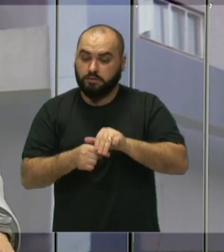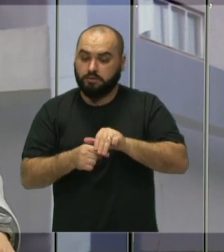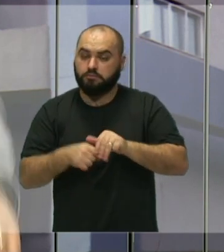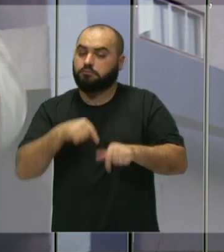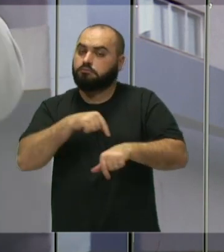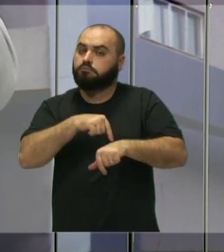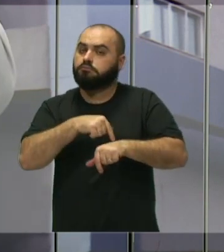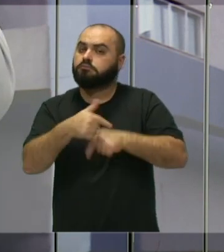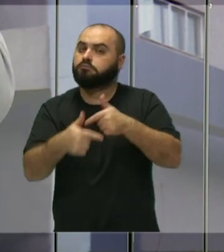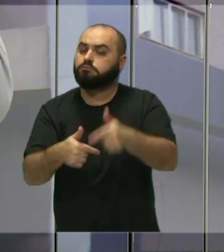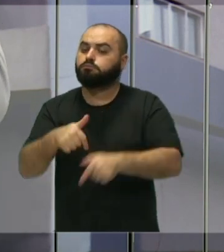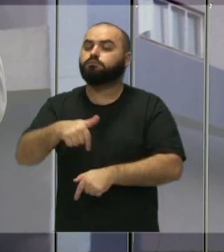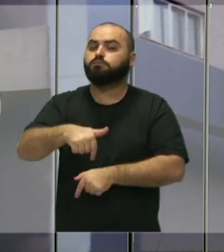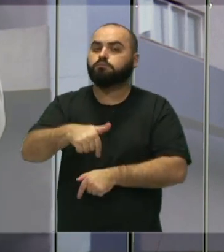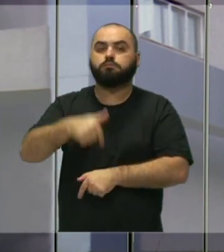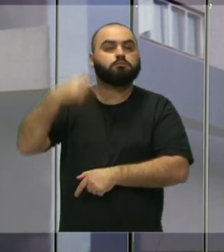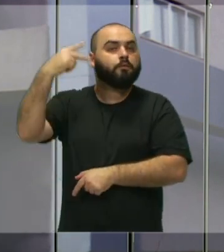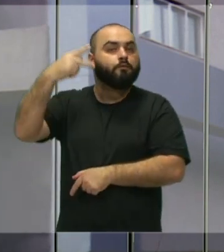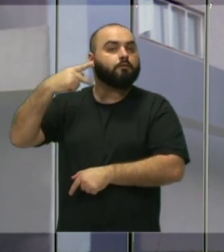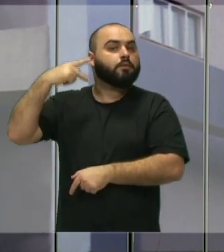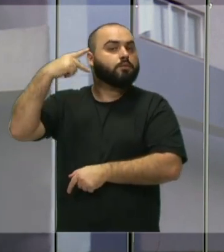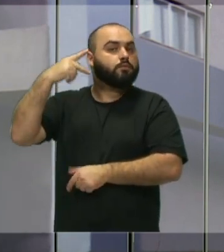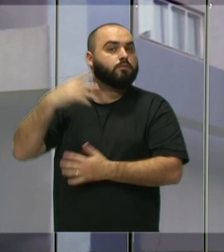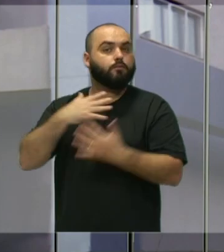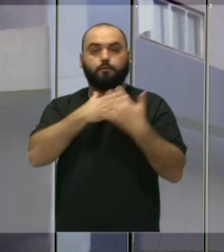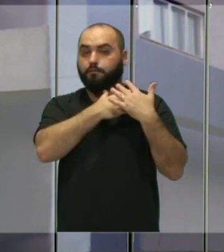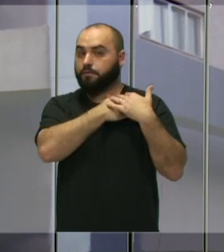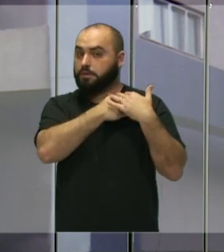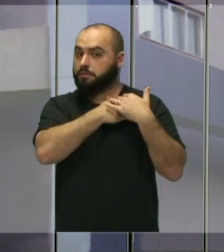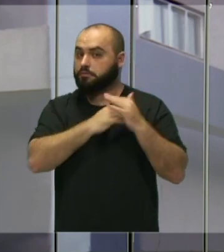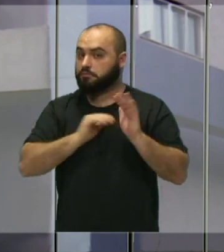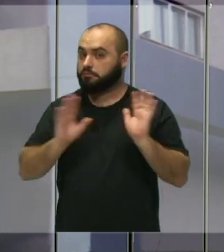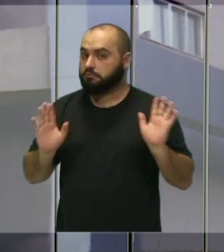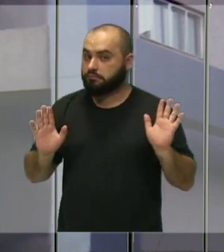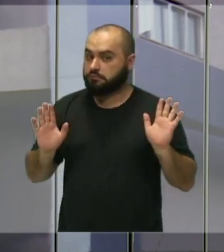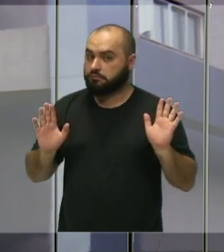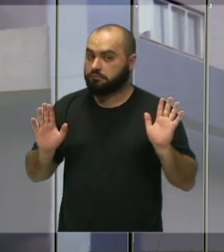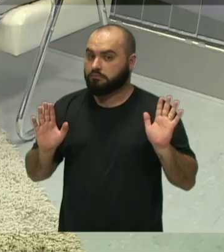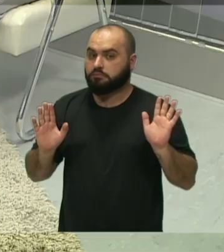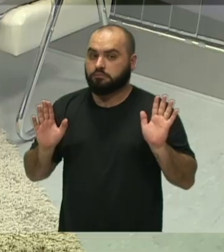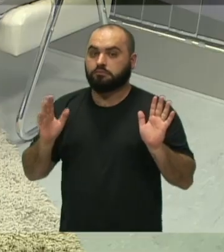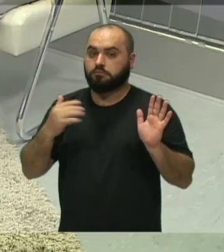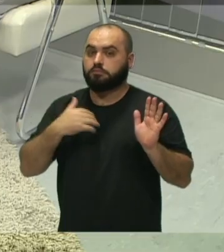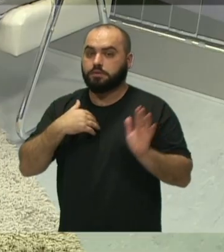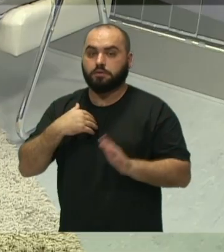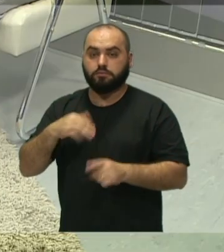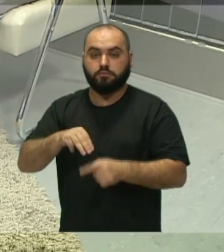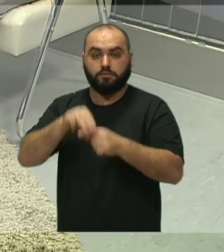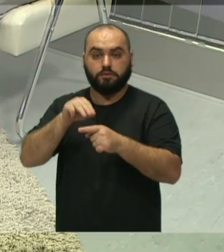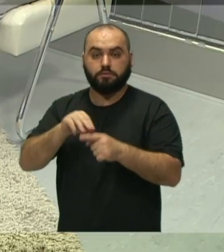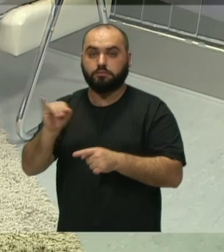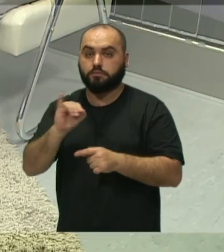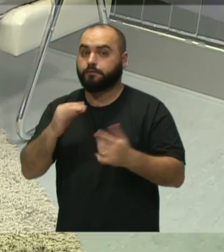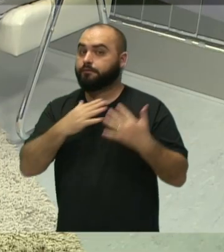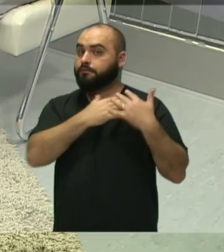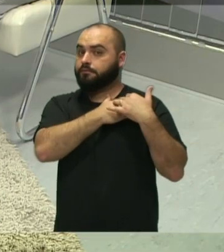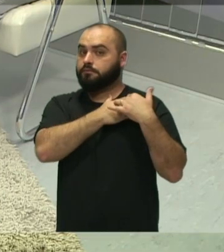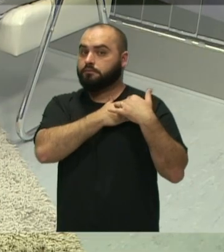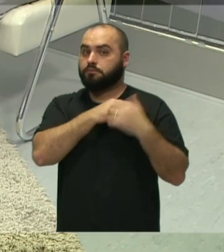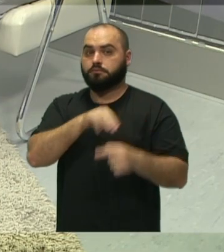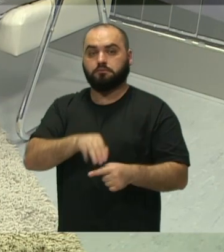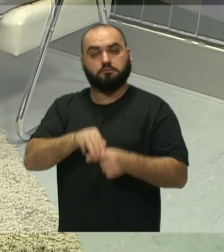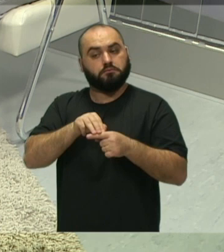momento, na condição de vereador. Eu estou na condição de parlamentar no meu município. Então,